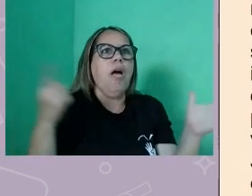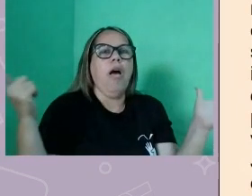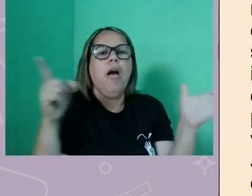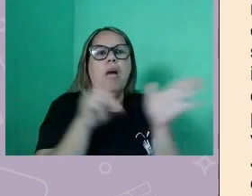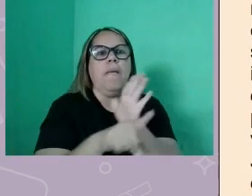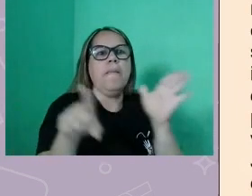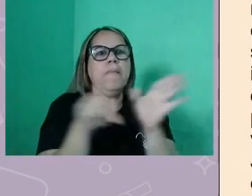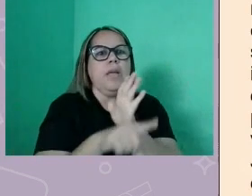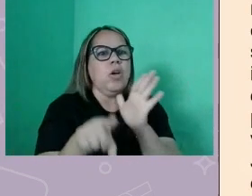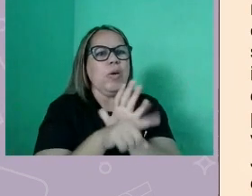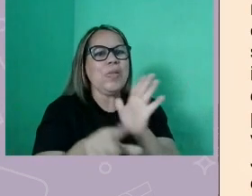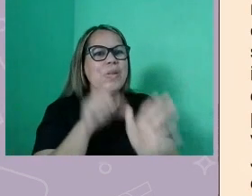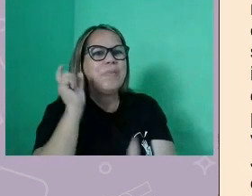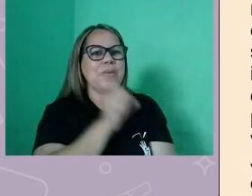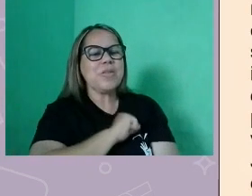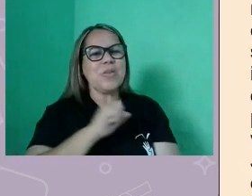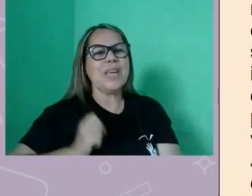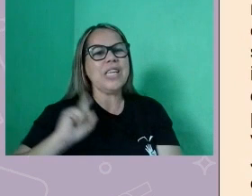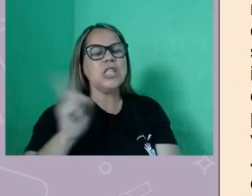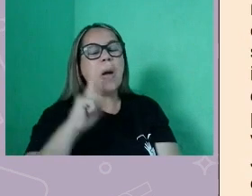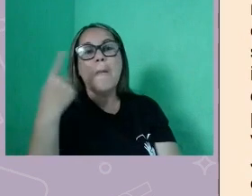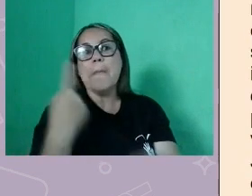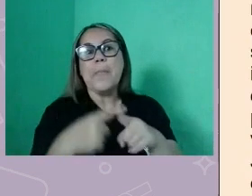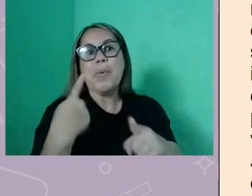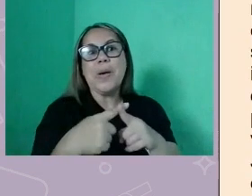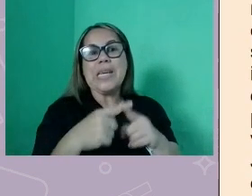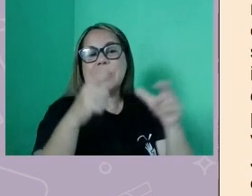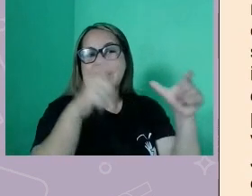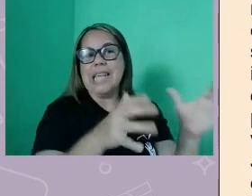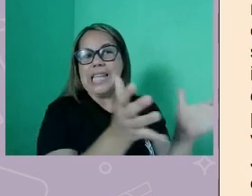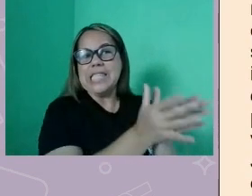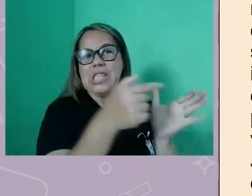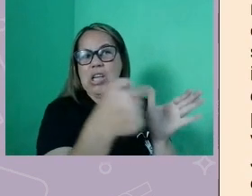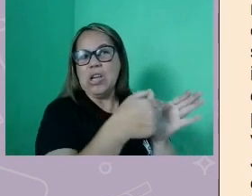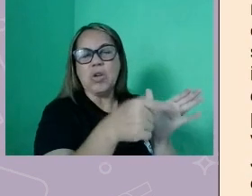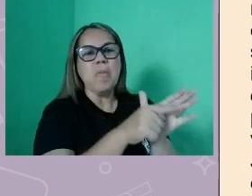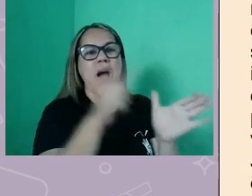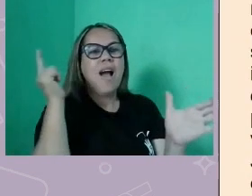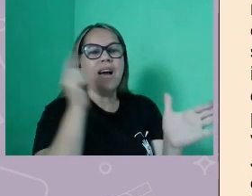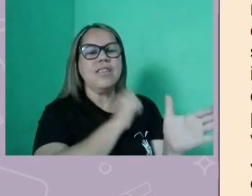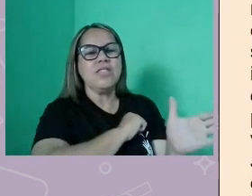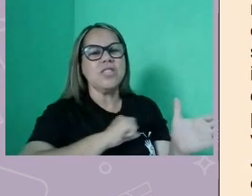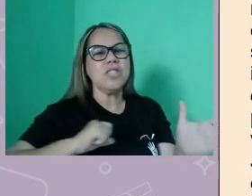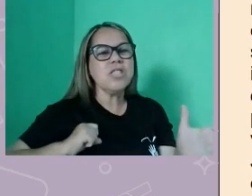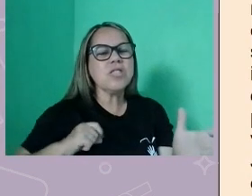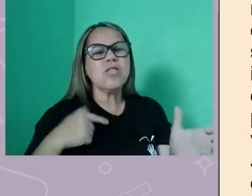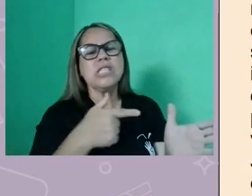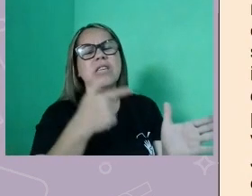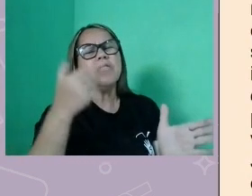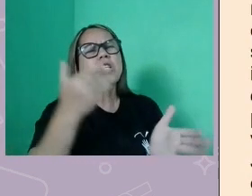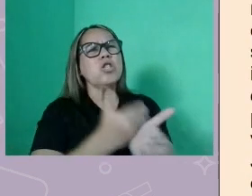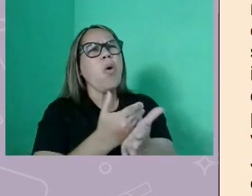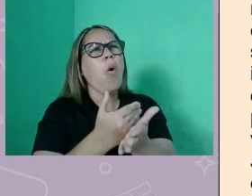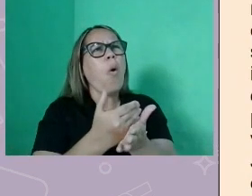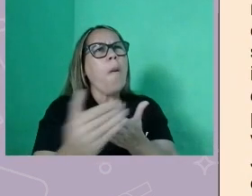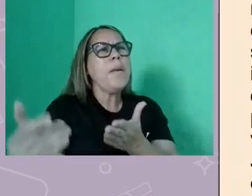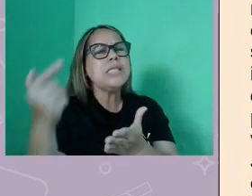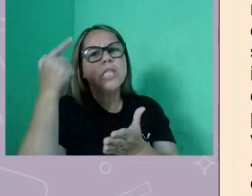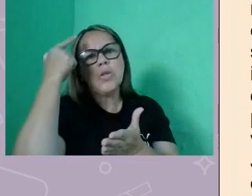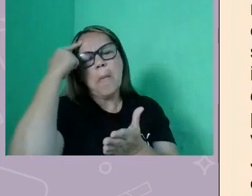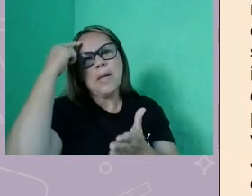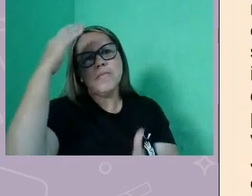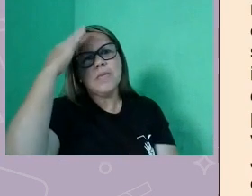-socráticos porque os pré-socráticos como eles são os caras que estão começando o pensamento filosófico